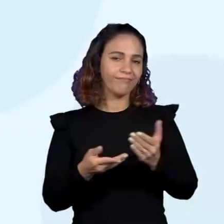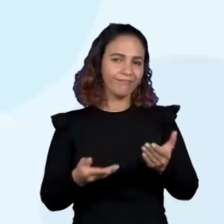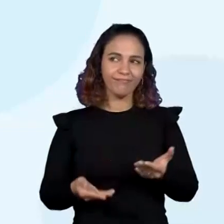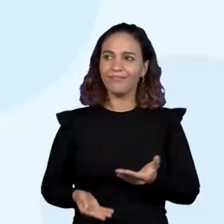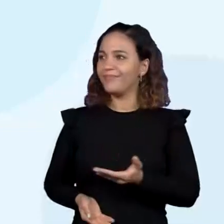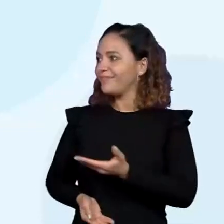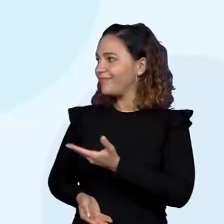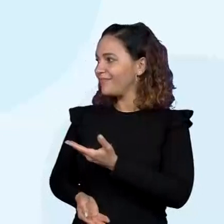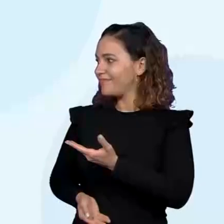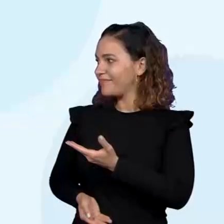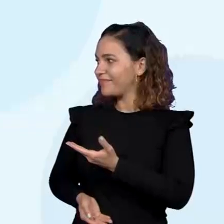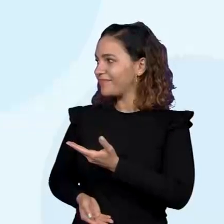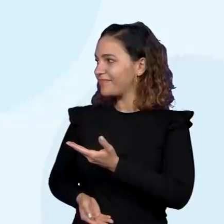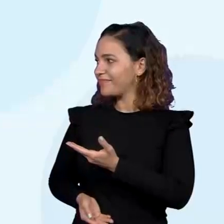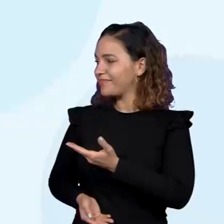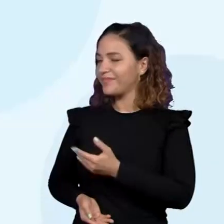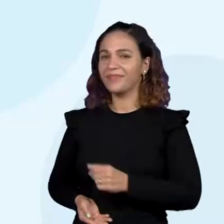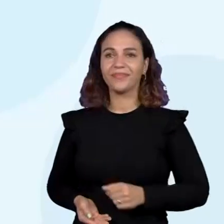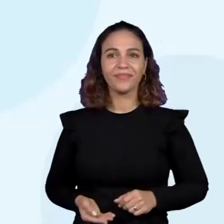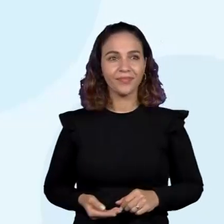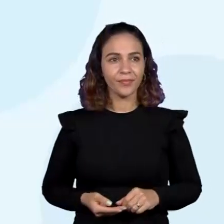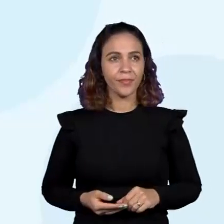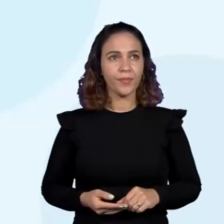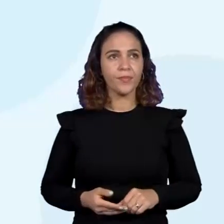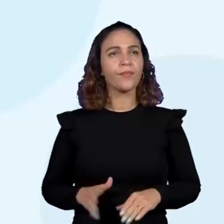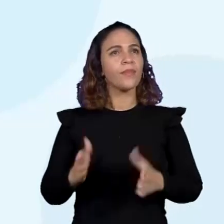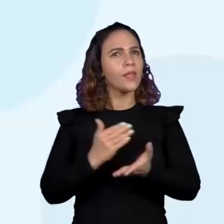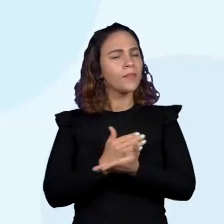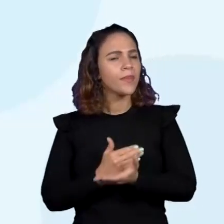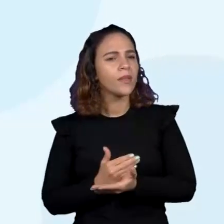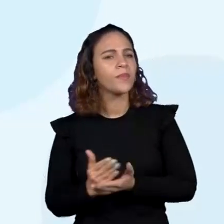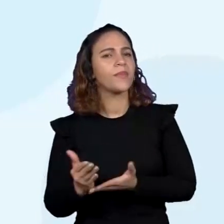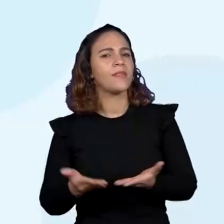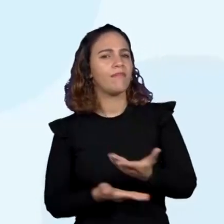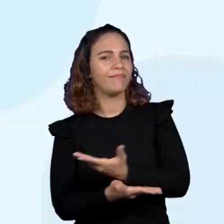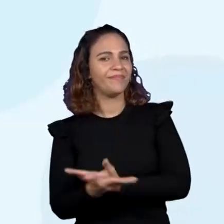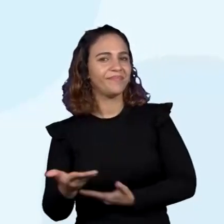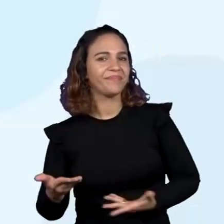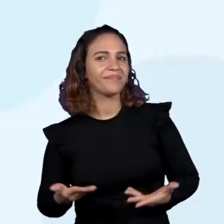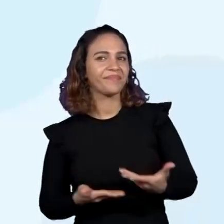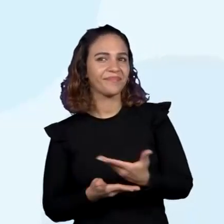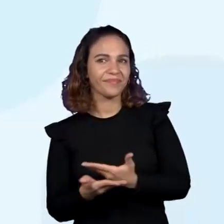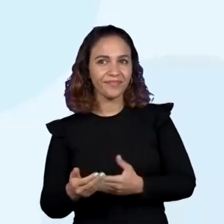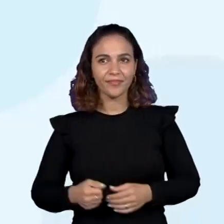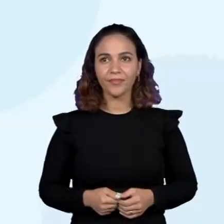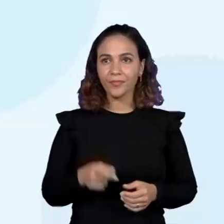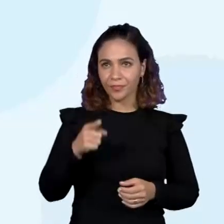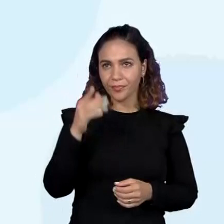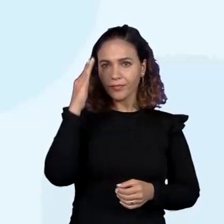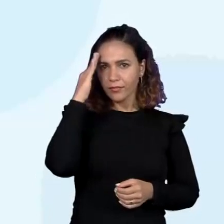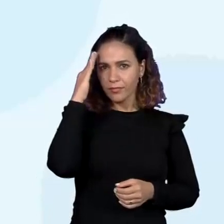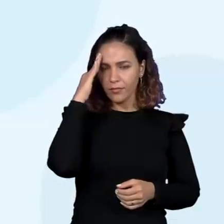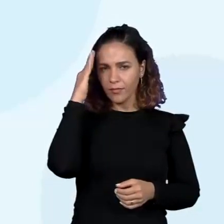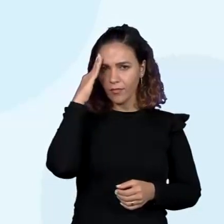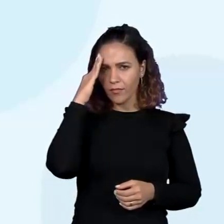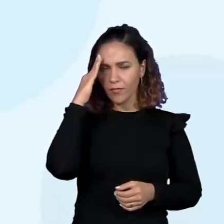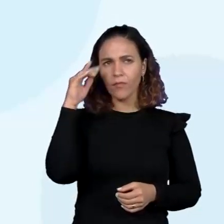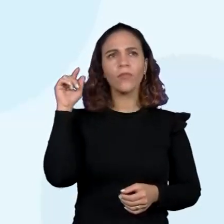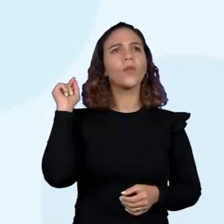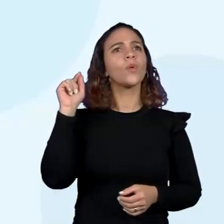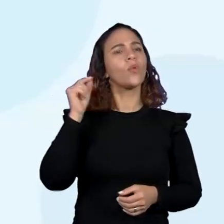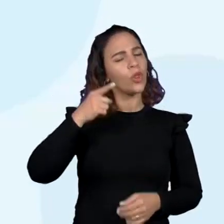com relação a este assunto. Para começo de conversa, você sabia que a maior lição